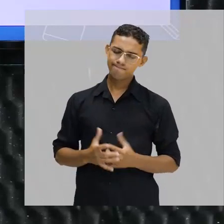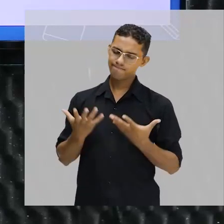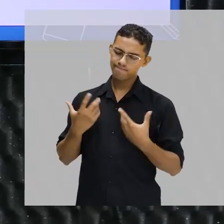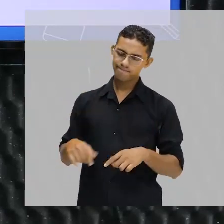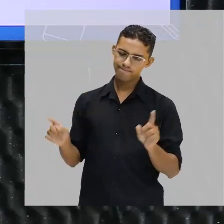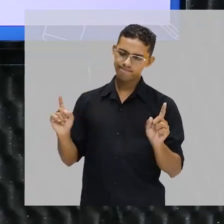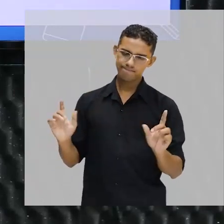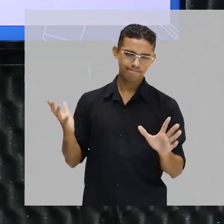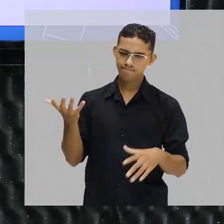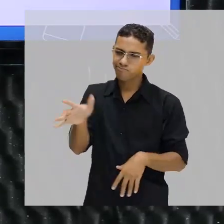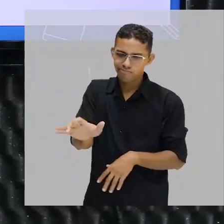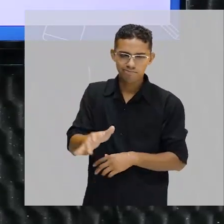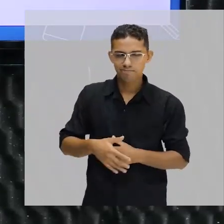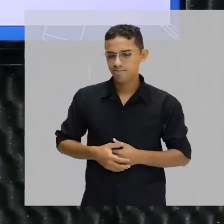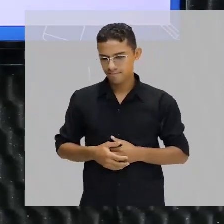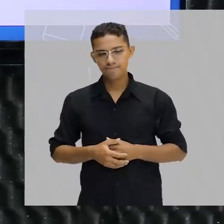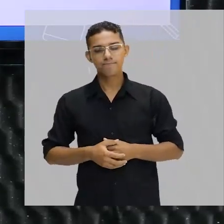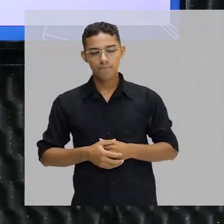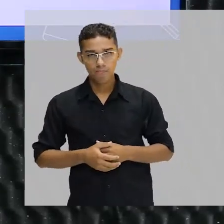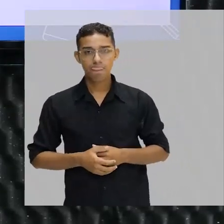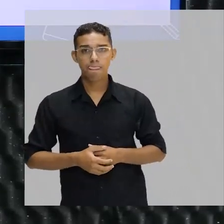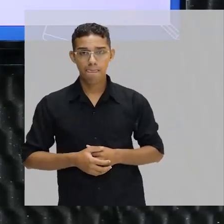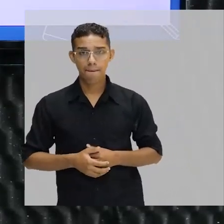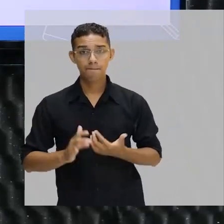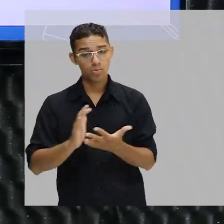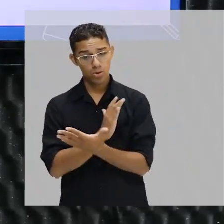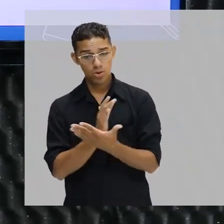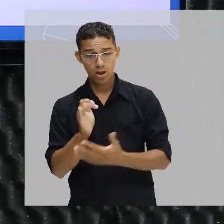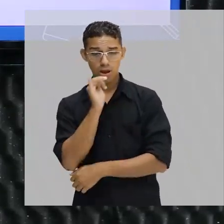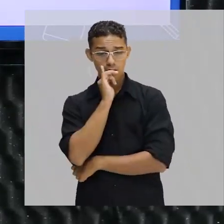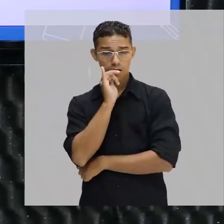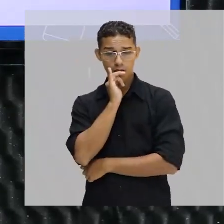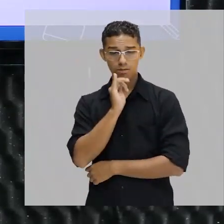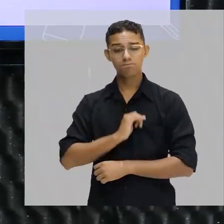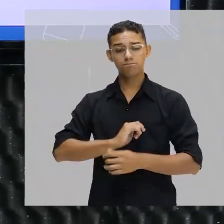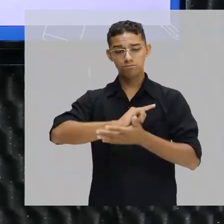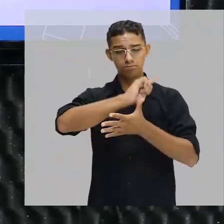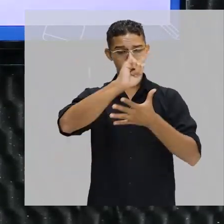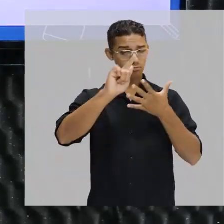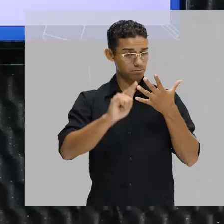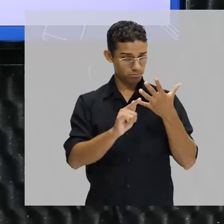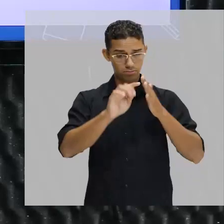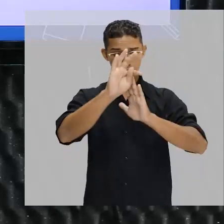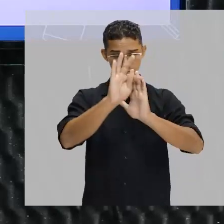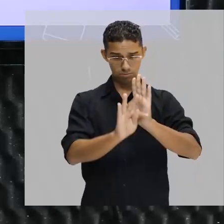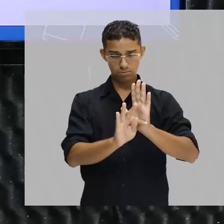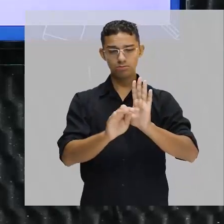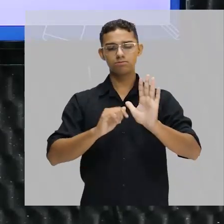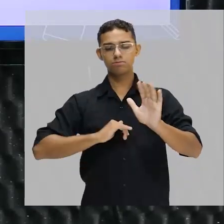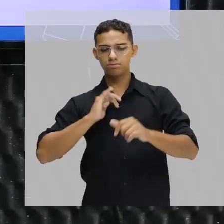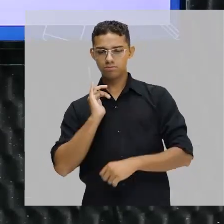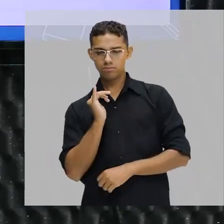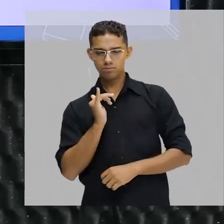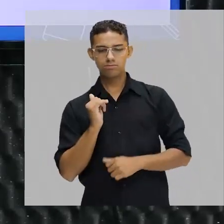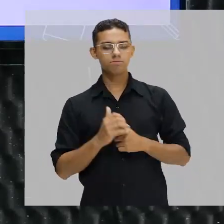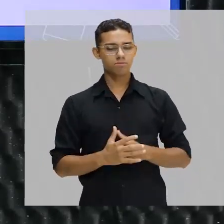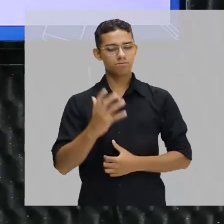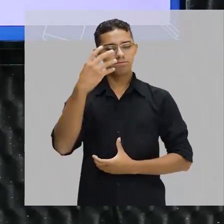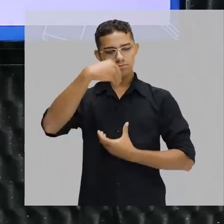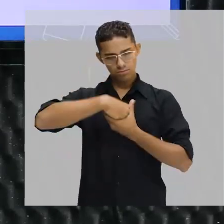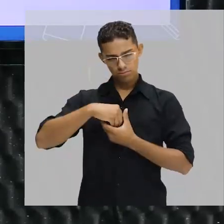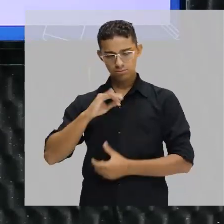forma como você esperava. Alguns exemplos de gêneros textuais narrativos. Dentro do